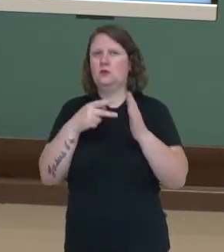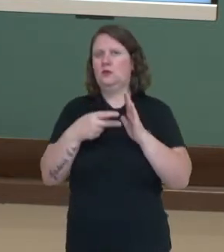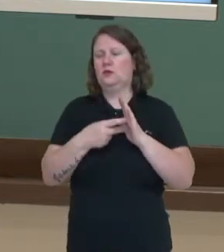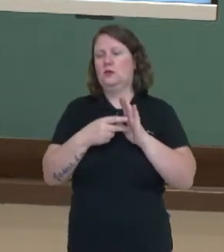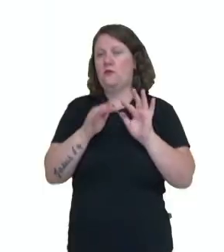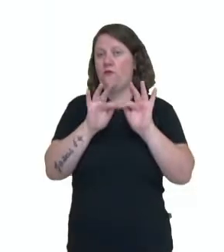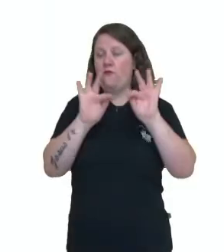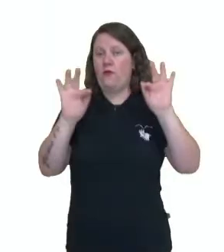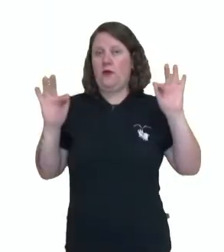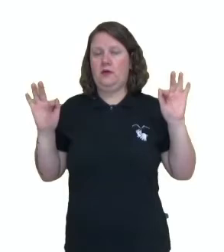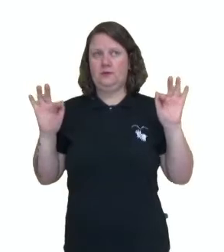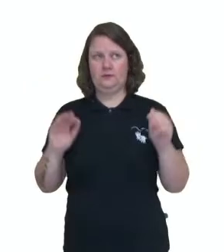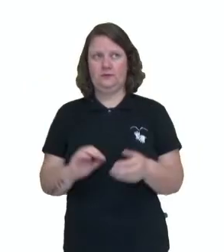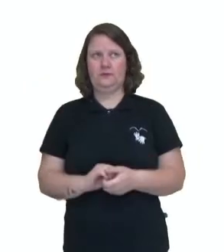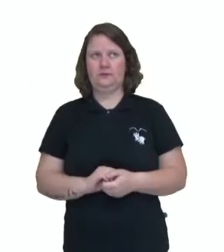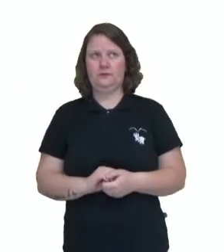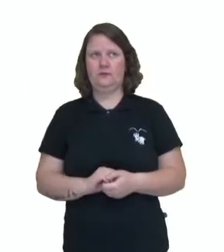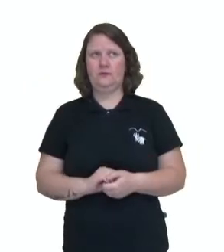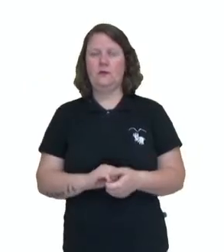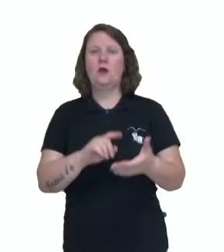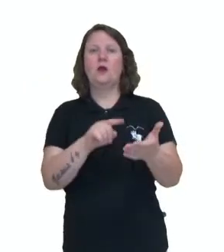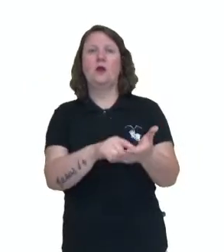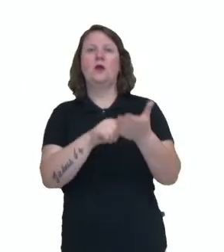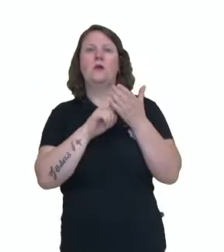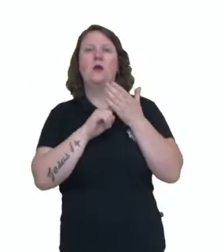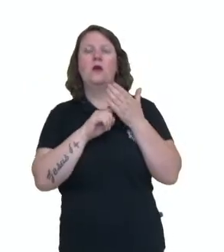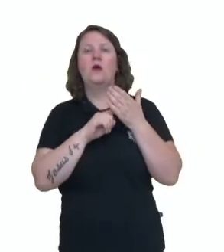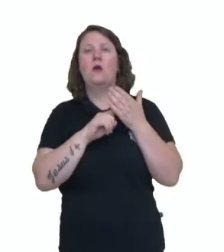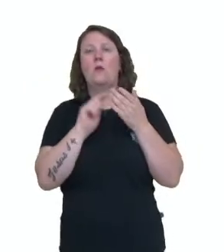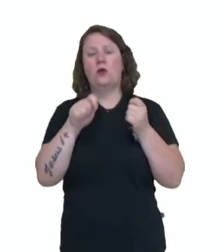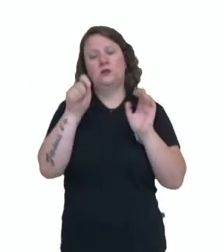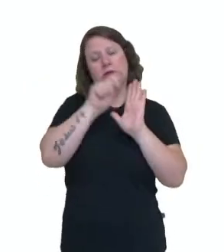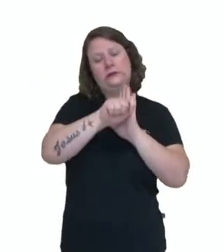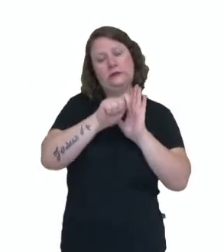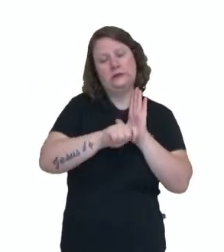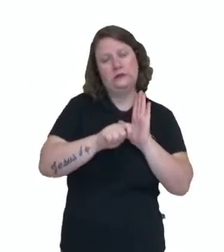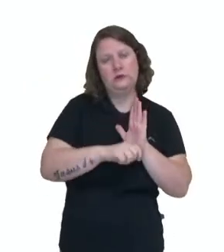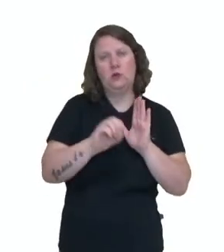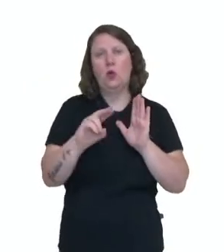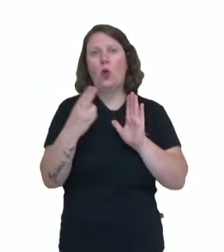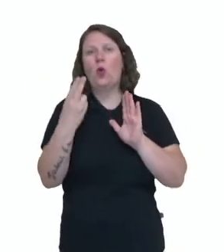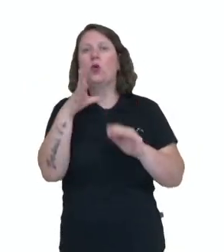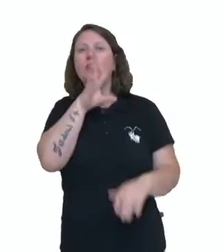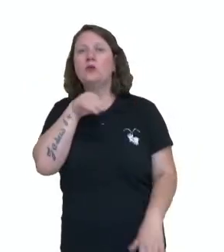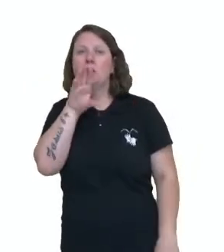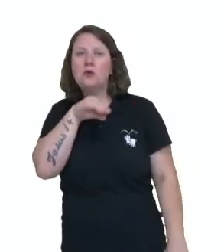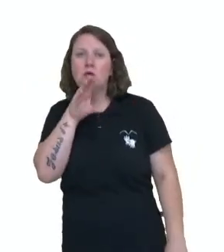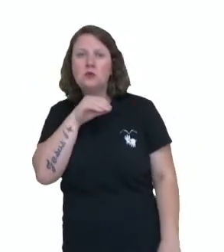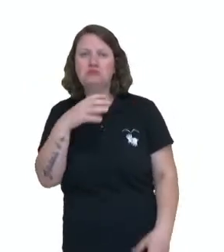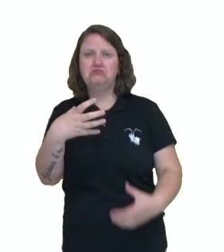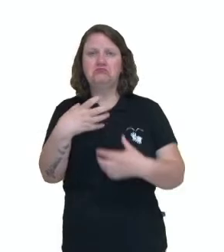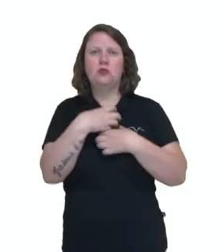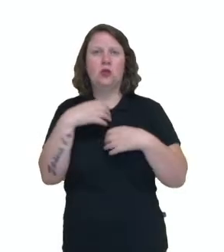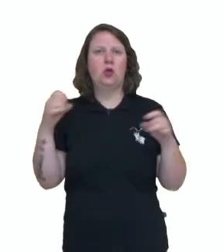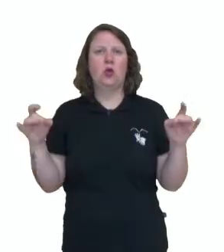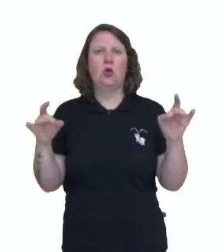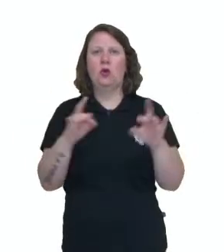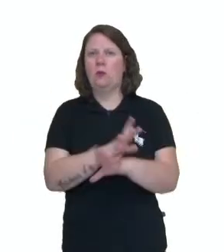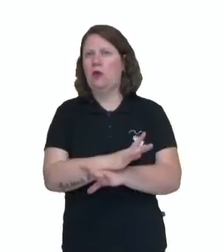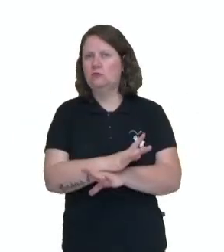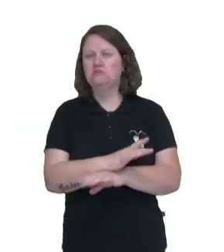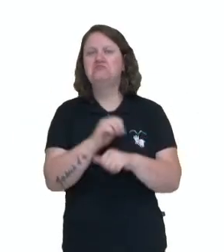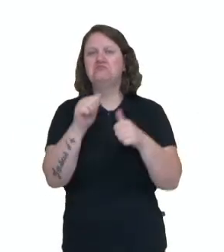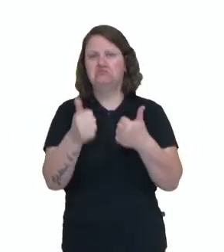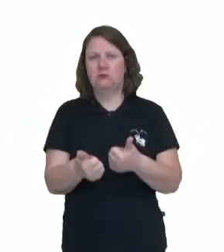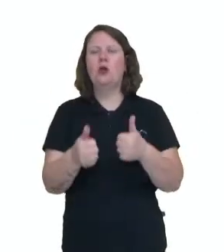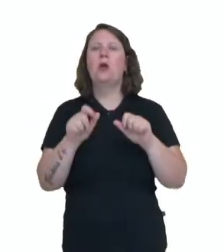conceito. É um enunciado falado ou escrito que apresenta um sentido completo, podendo conter apenas